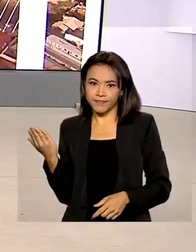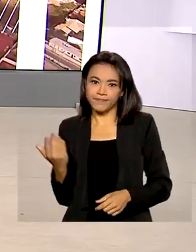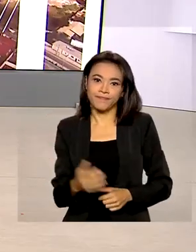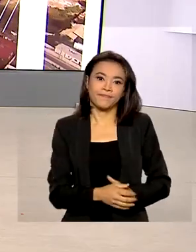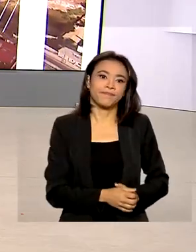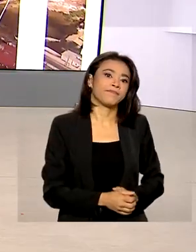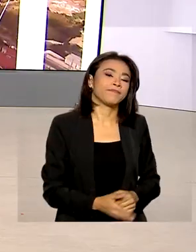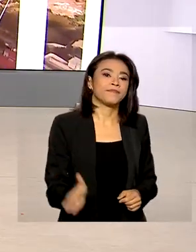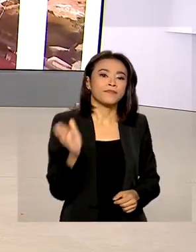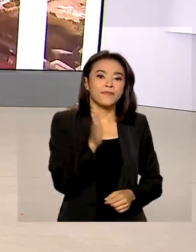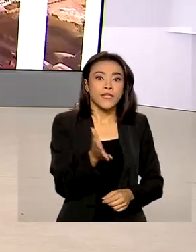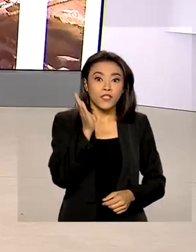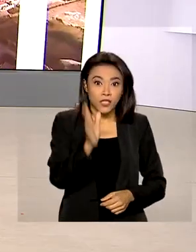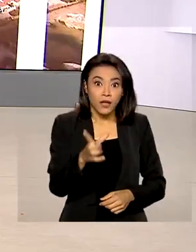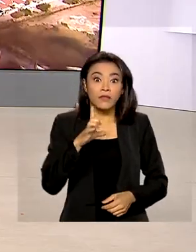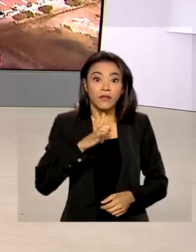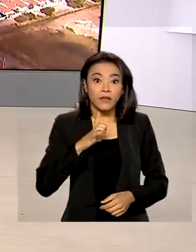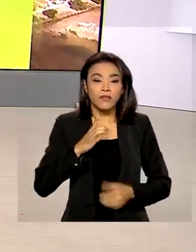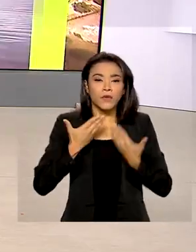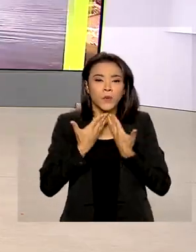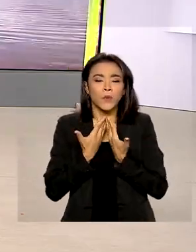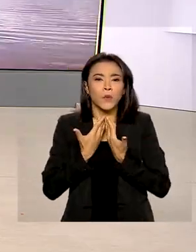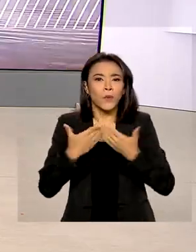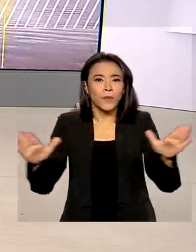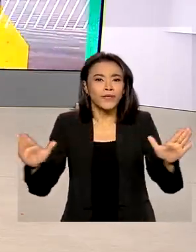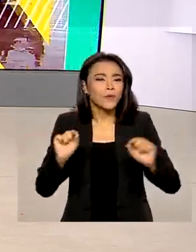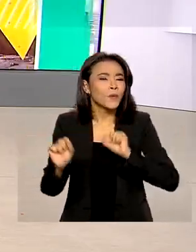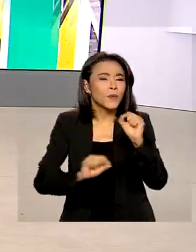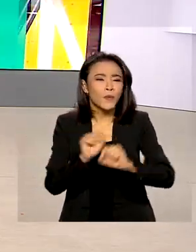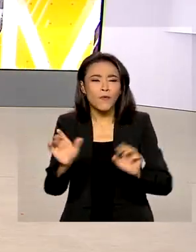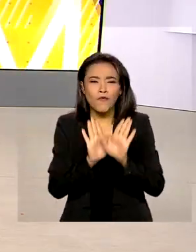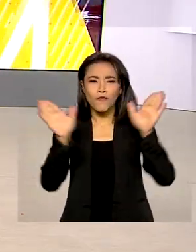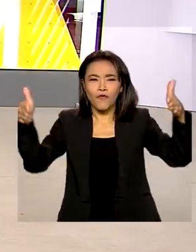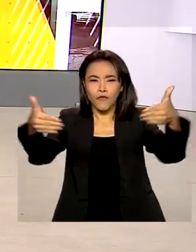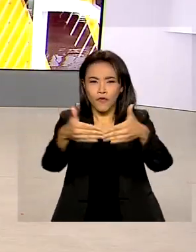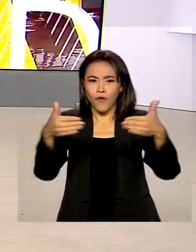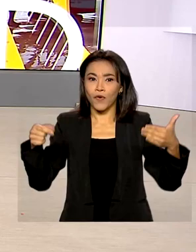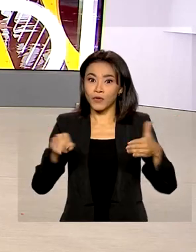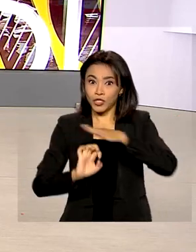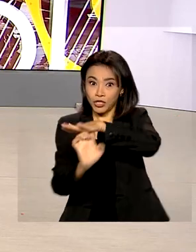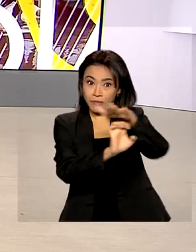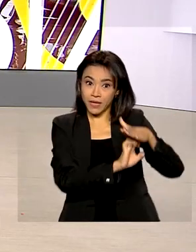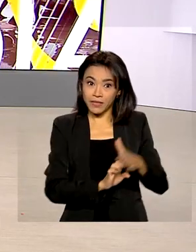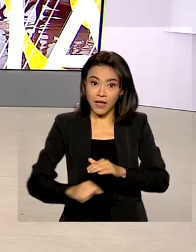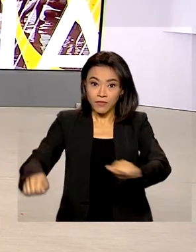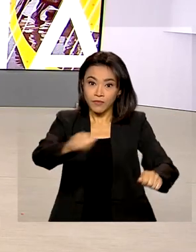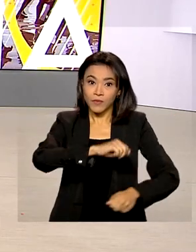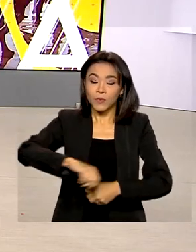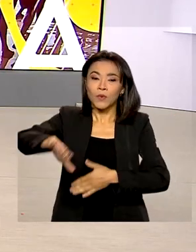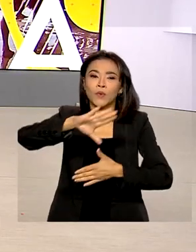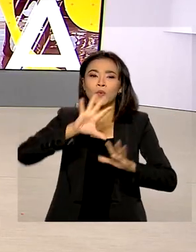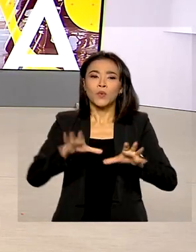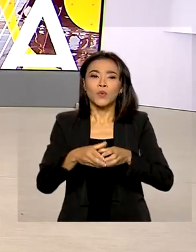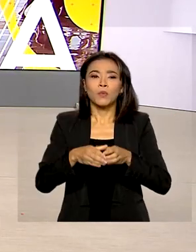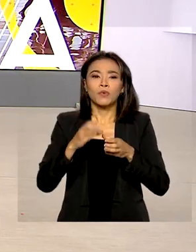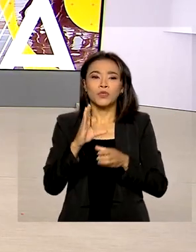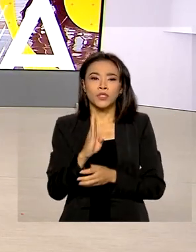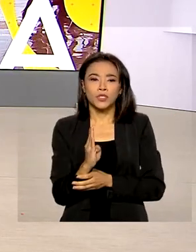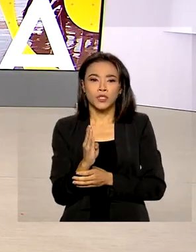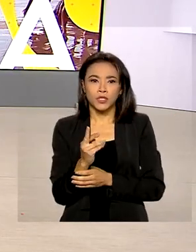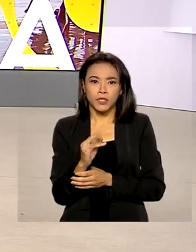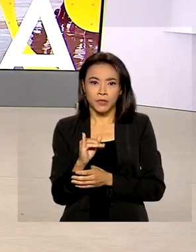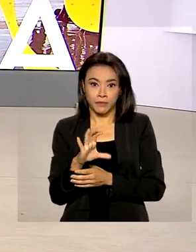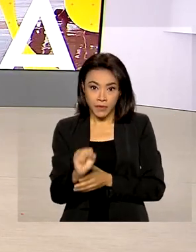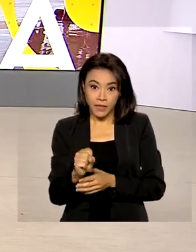Teve início de forma virtual o Fórum Empresarial da Cúpula do BRICS, grupo formado por Brasil, Rússia, Índia, China e